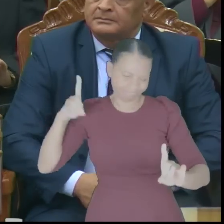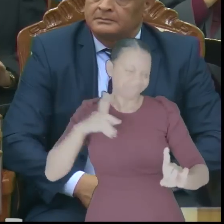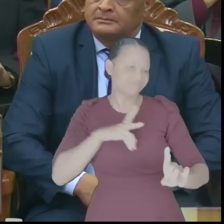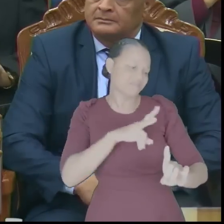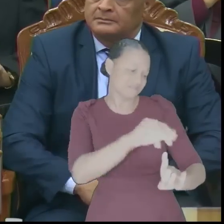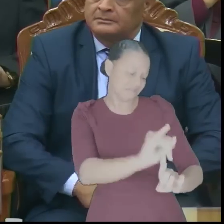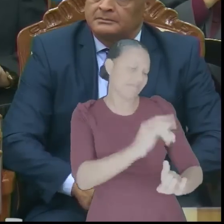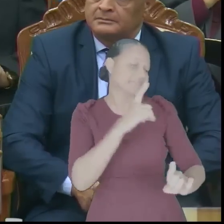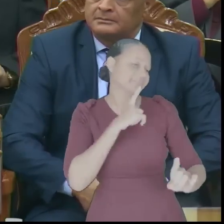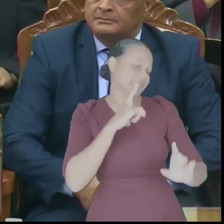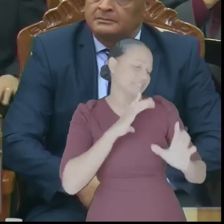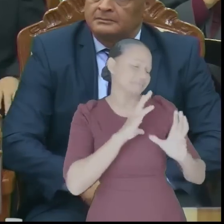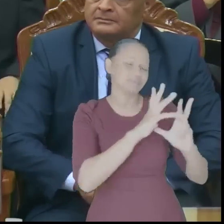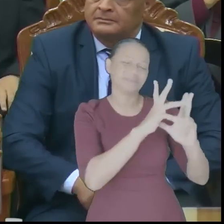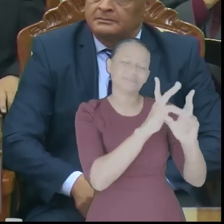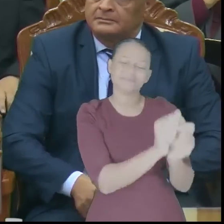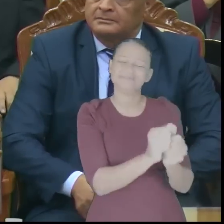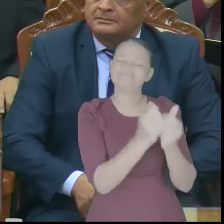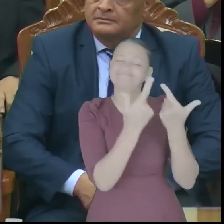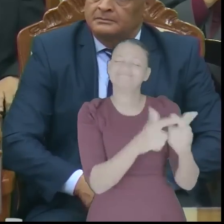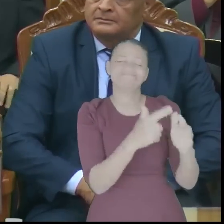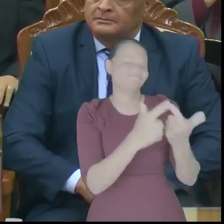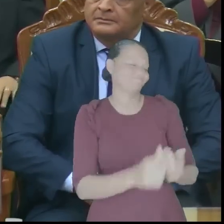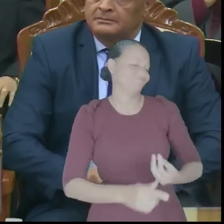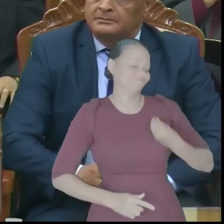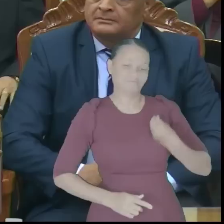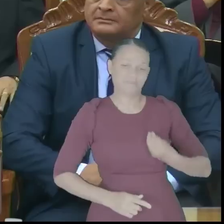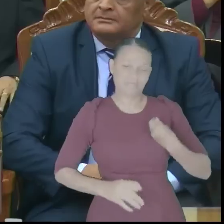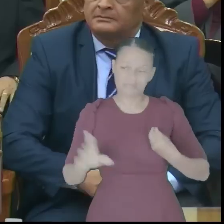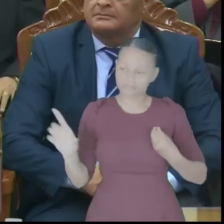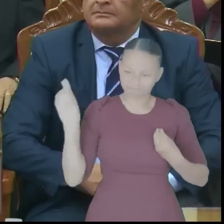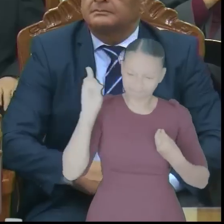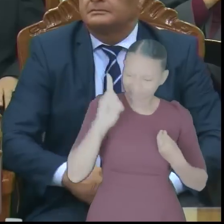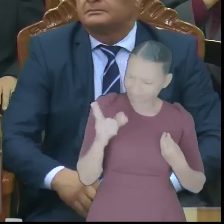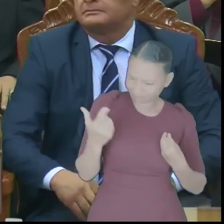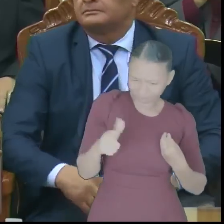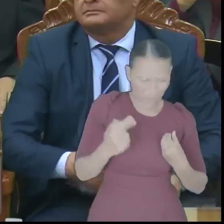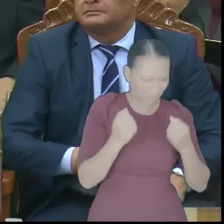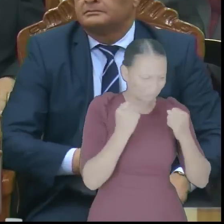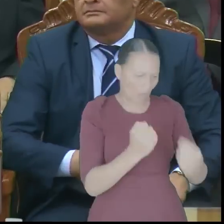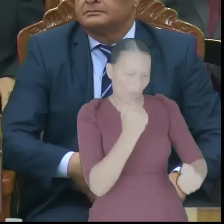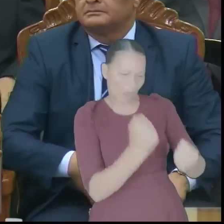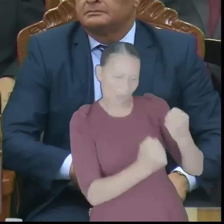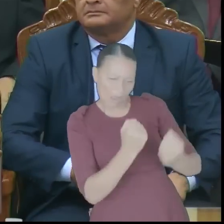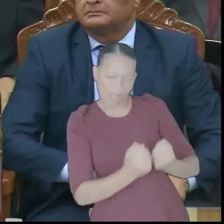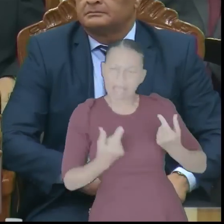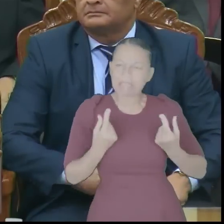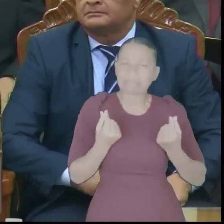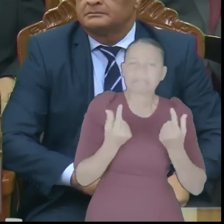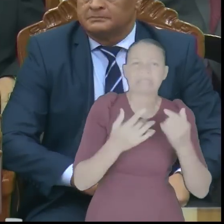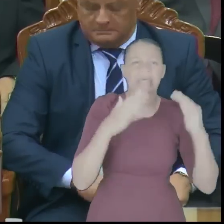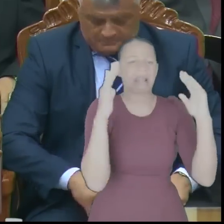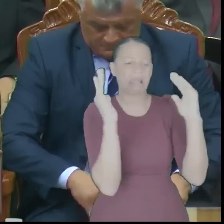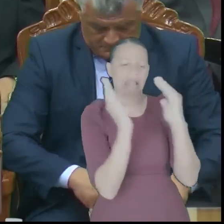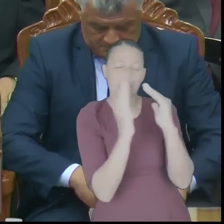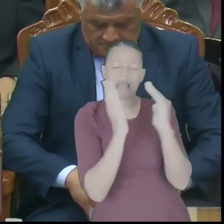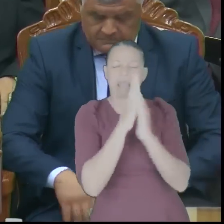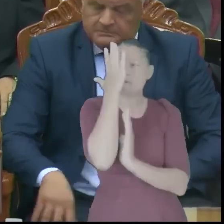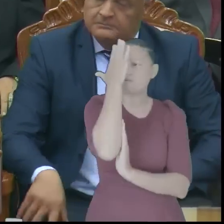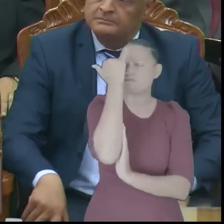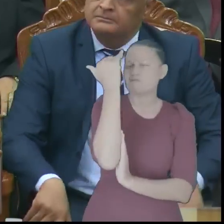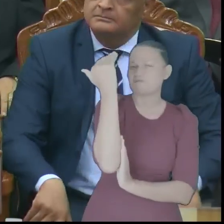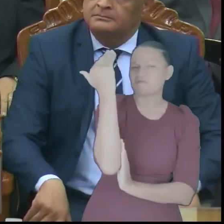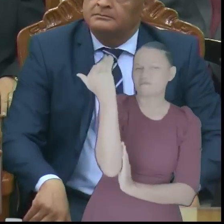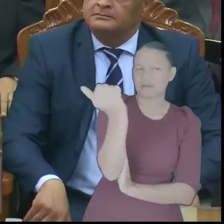tudo, mas você não tem vida. Sem a presença de Deus, você pode ter carro, casa, dinheiro, fama, mas vida só